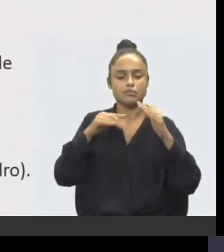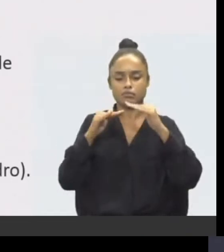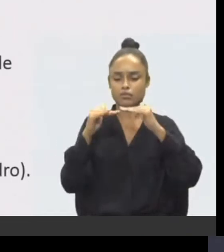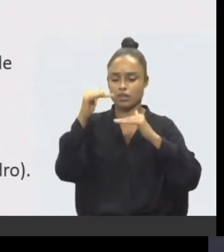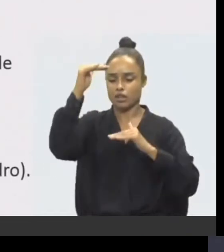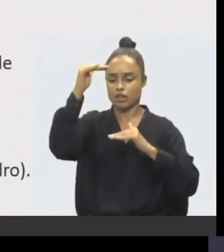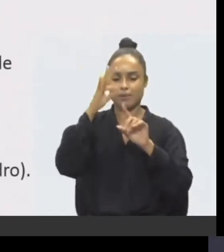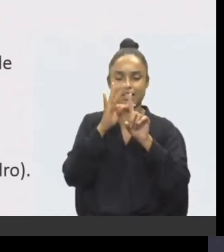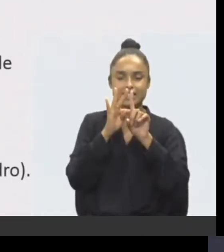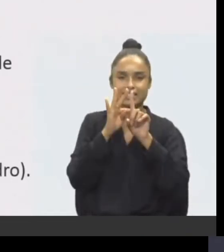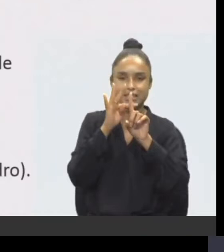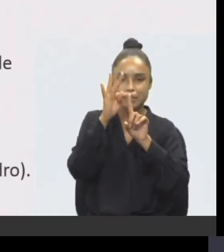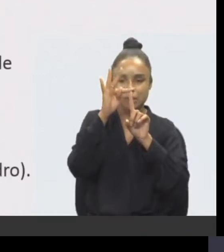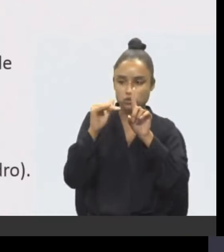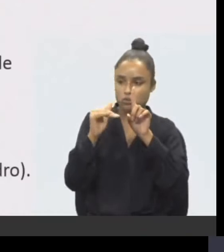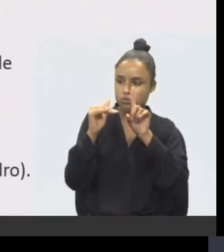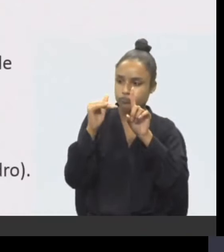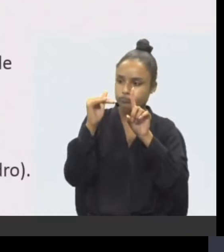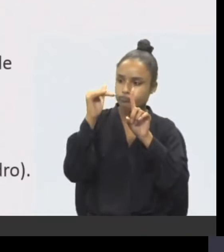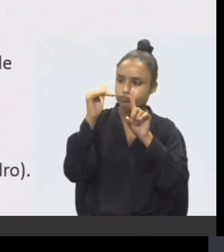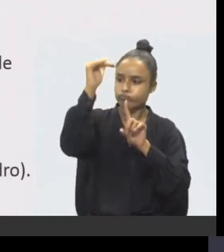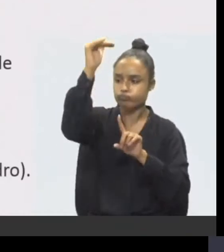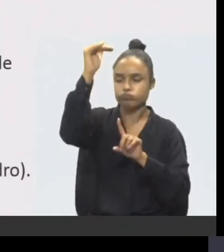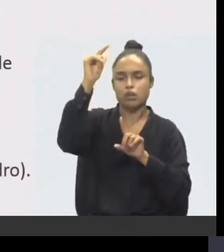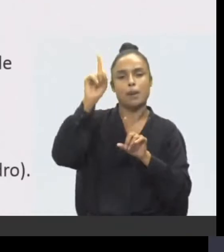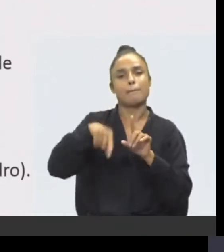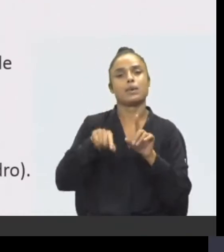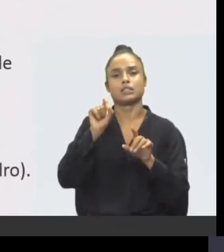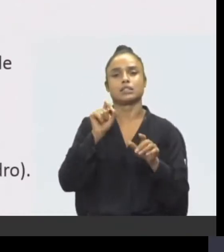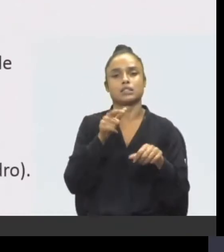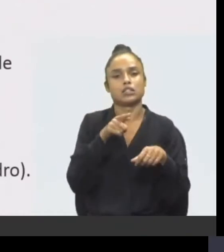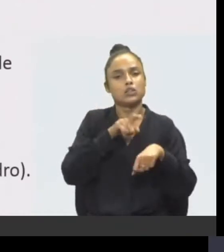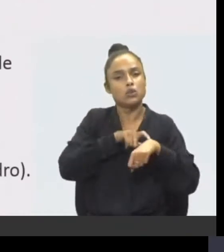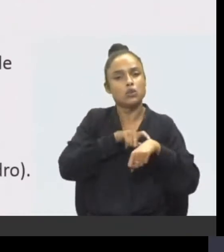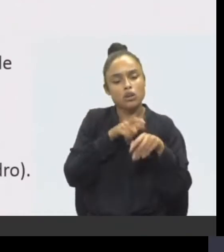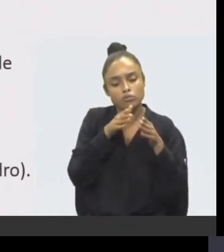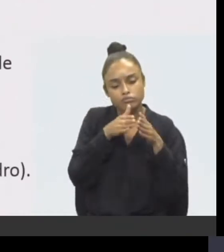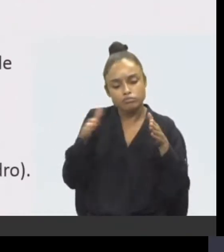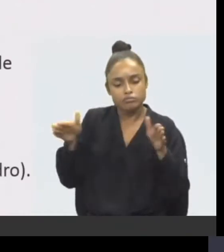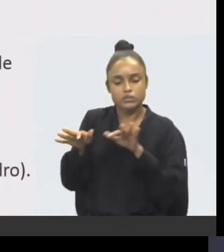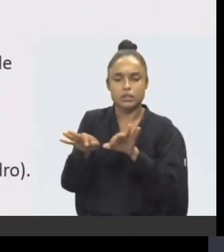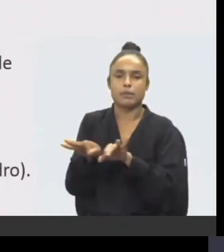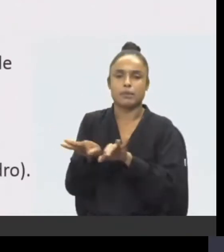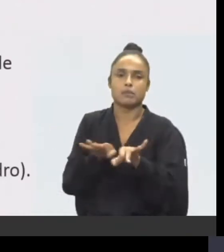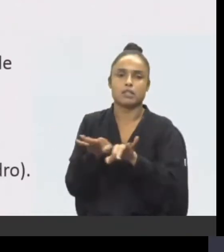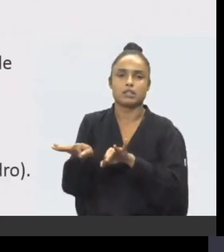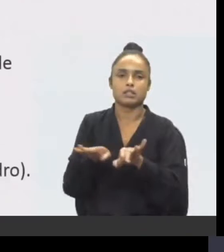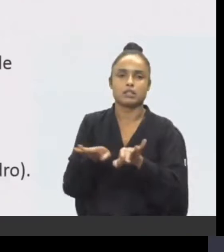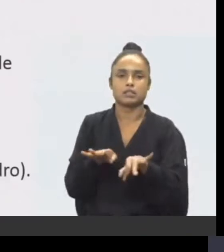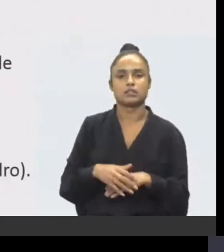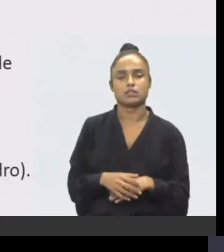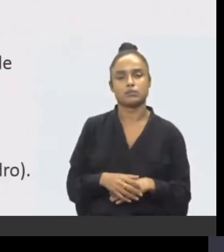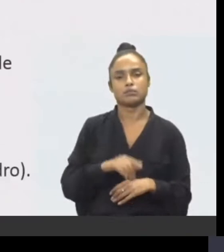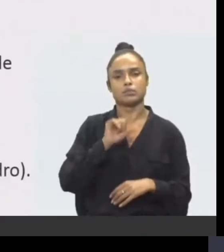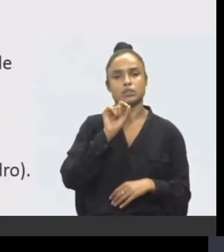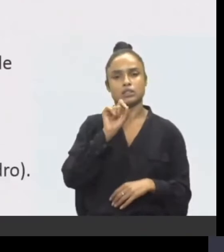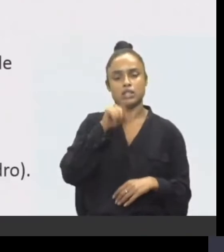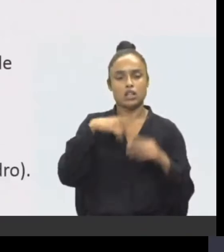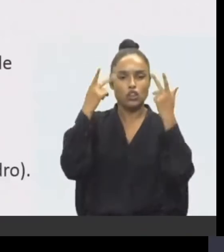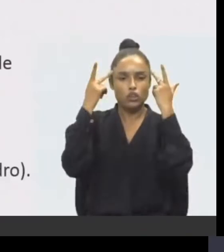preparo. Então nós temos os 3 tipos de soluções: uma solução normal, que apresenta uma concentração abaixo da solubilidade do